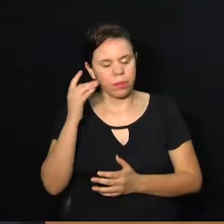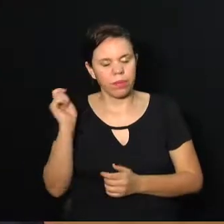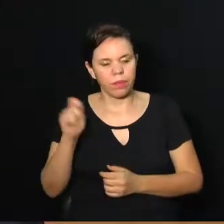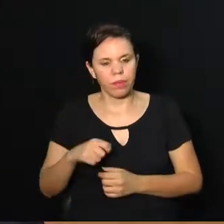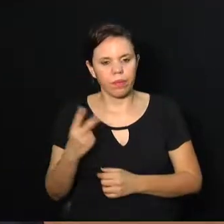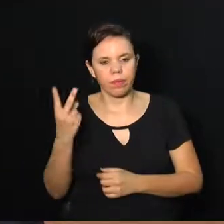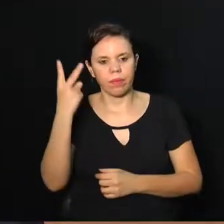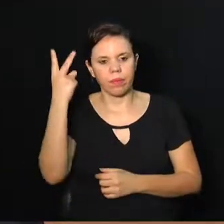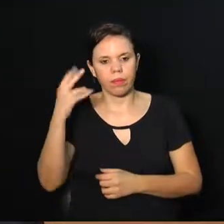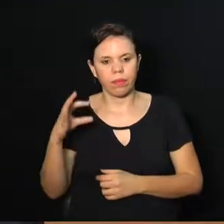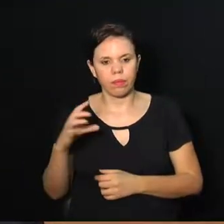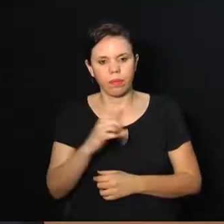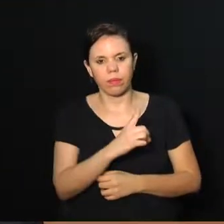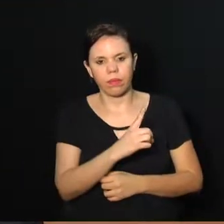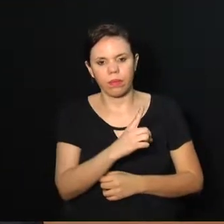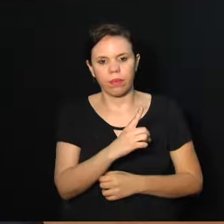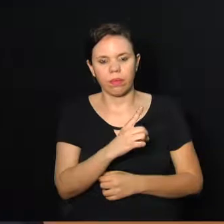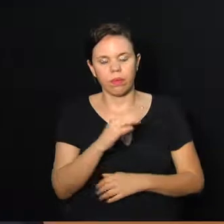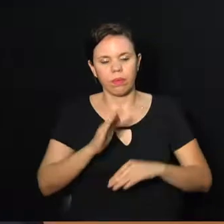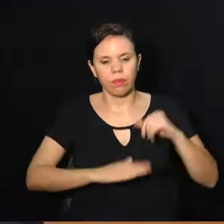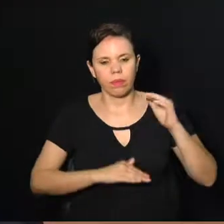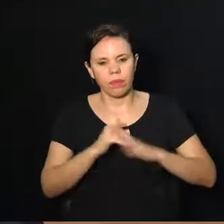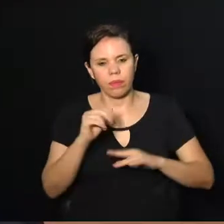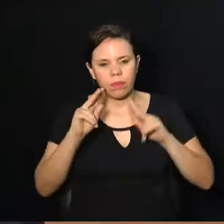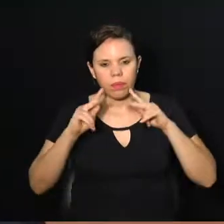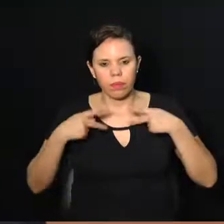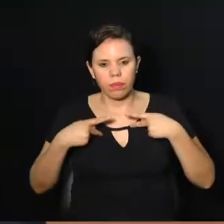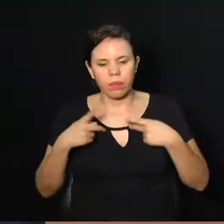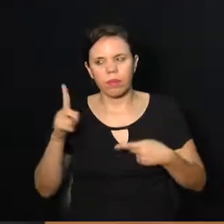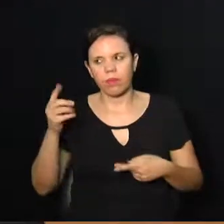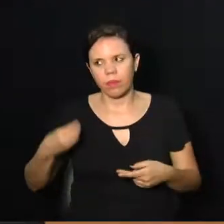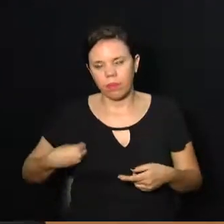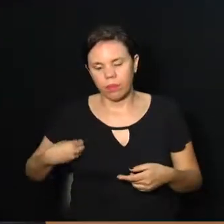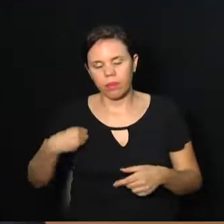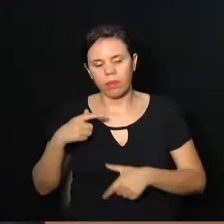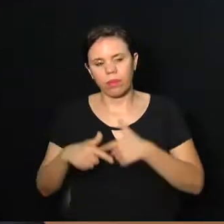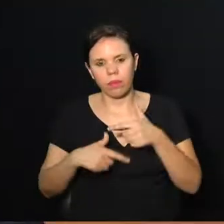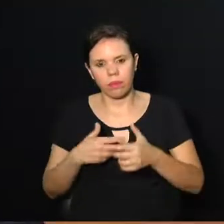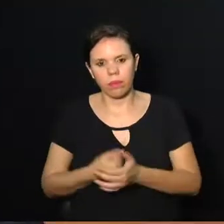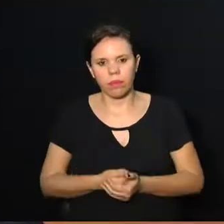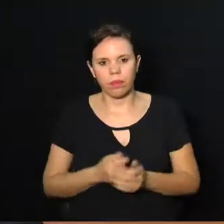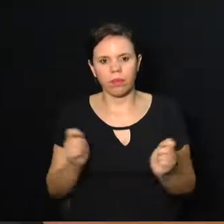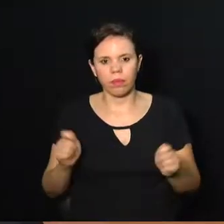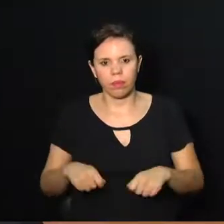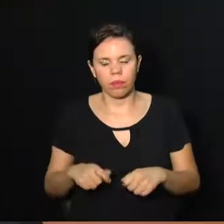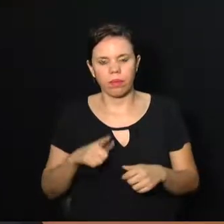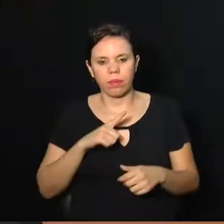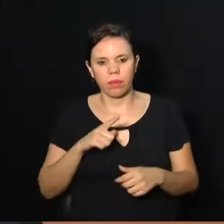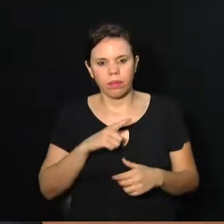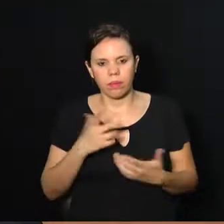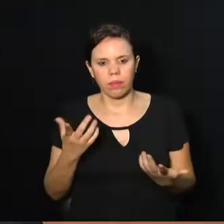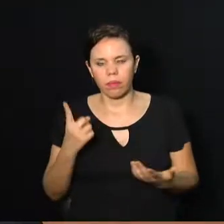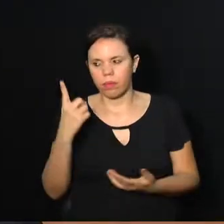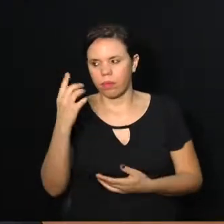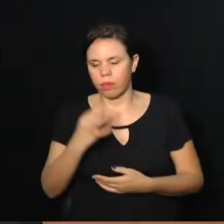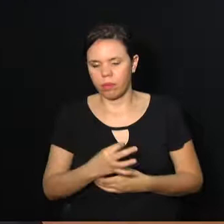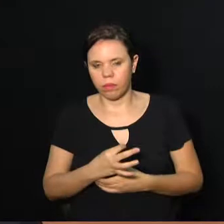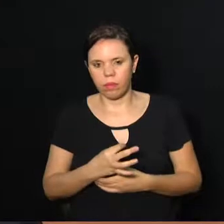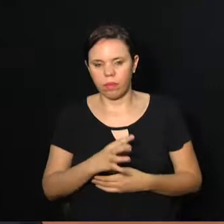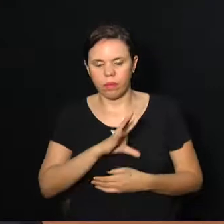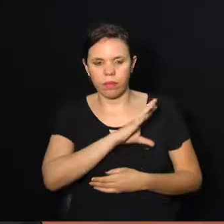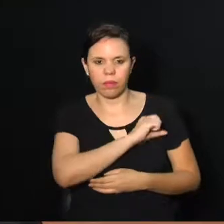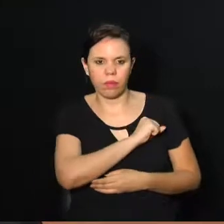é quem coordena, é o profissional, o ser humano que está lá trabalhando, que basta ele ter 1% de